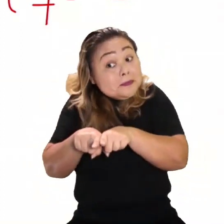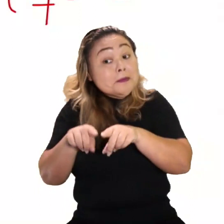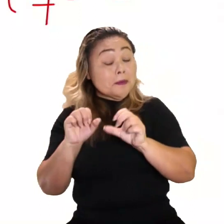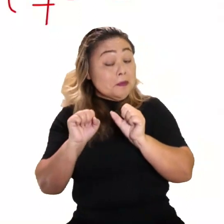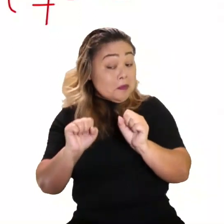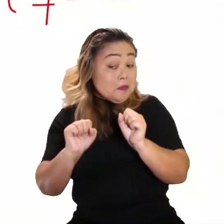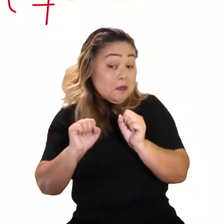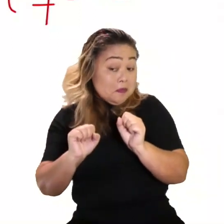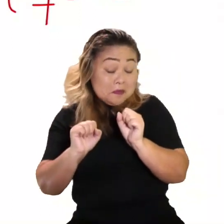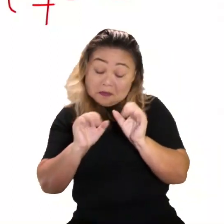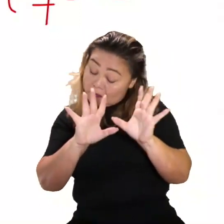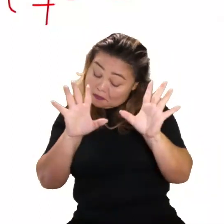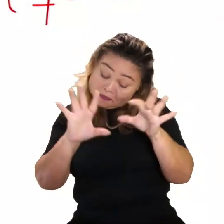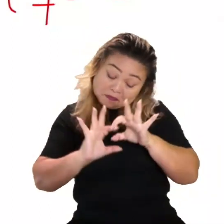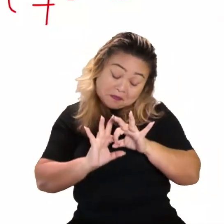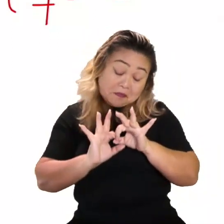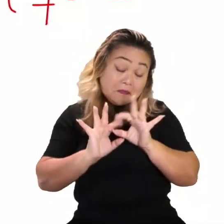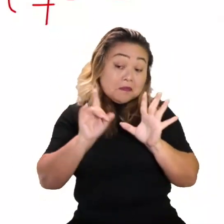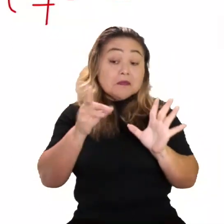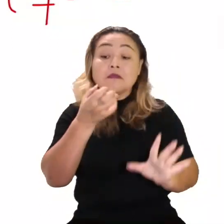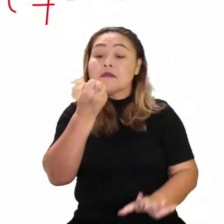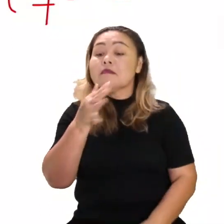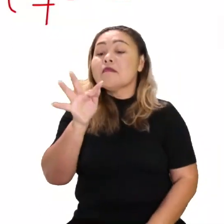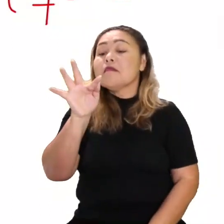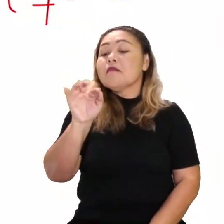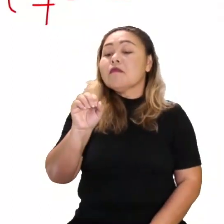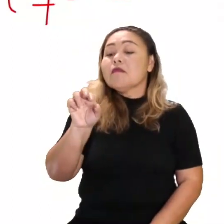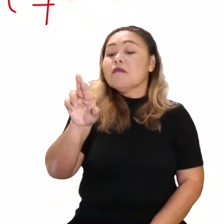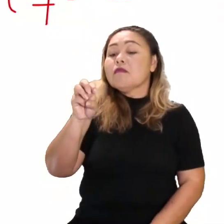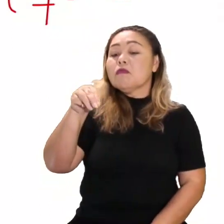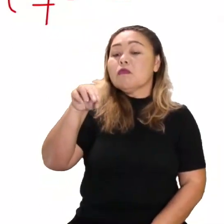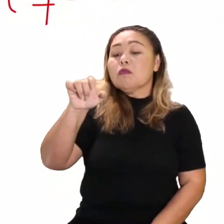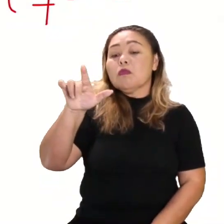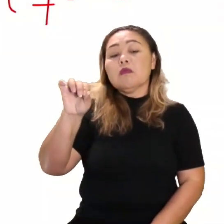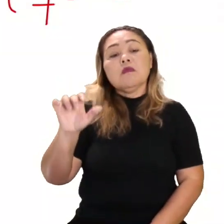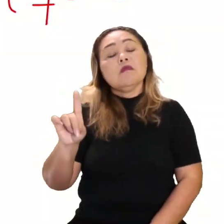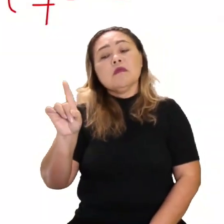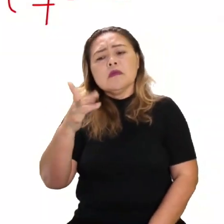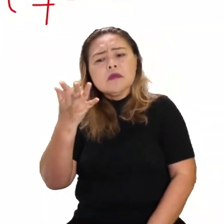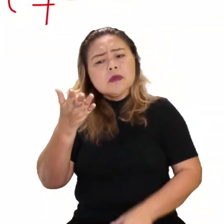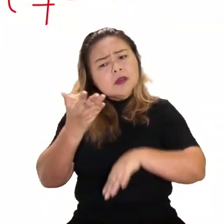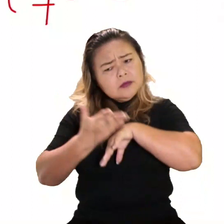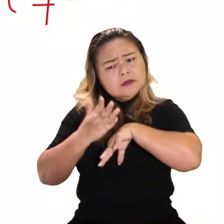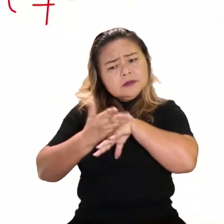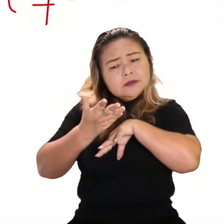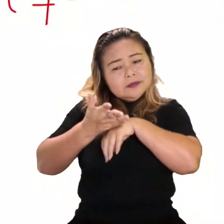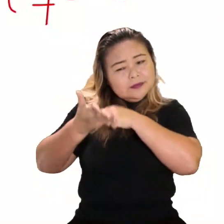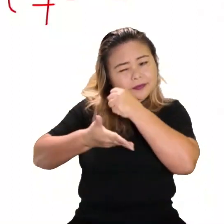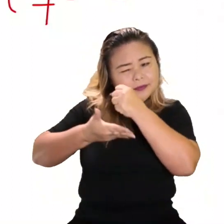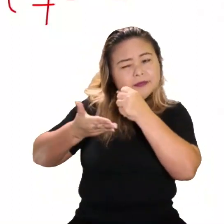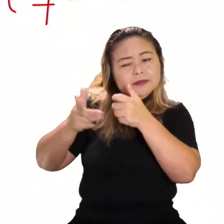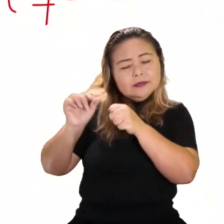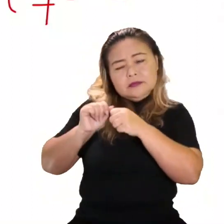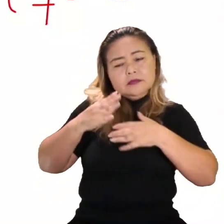fazer. Pode fazer. Pode fazer. Mas é bom usar a fórmula para treinar. Para treinar, né? Para dar aquela treinadinha